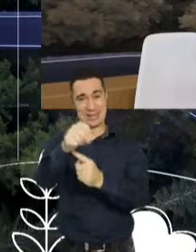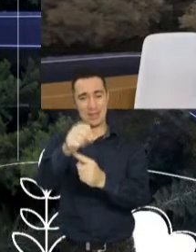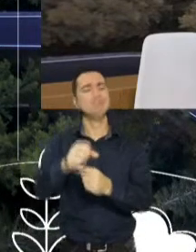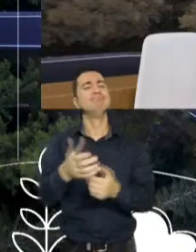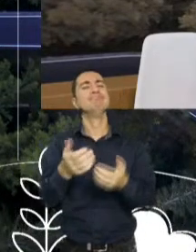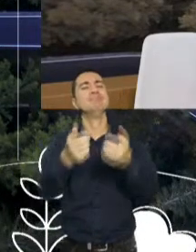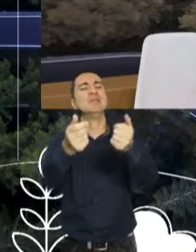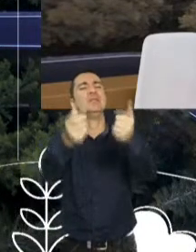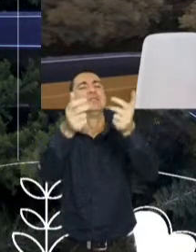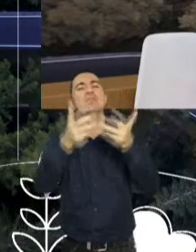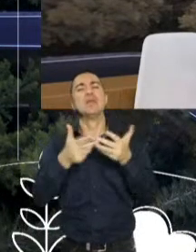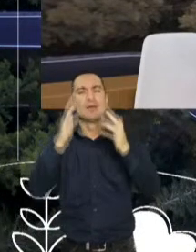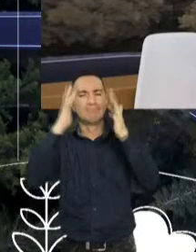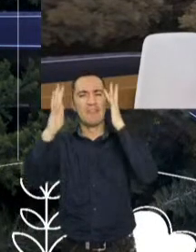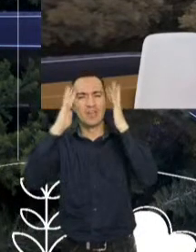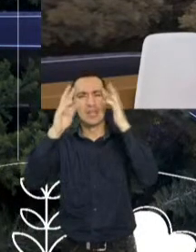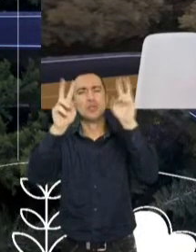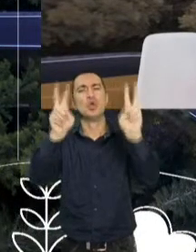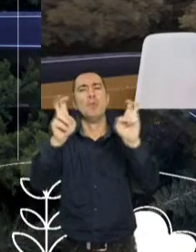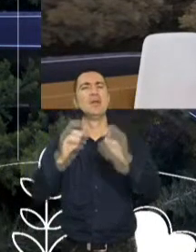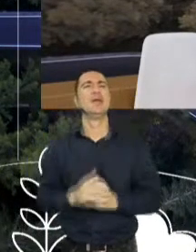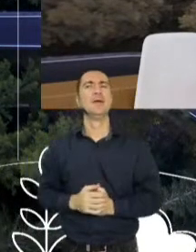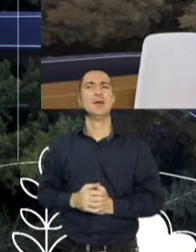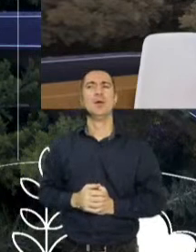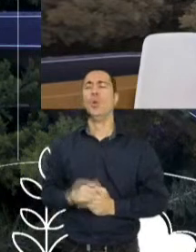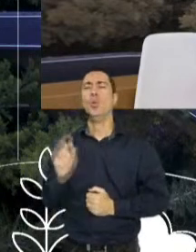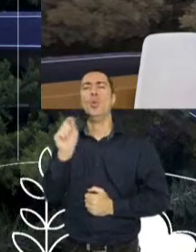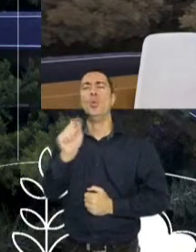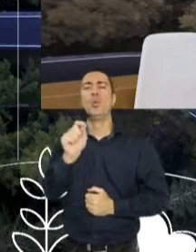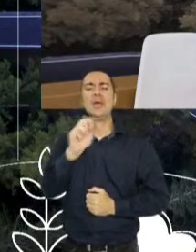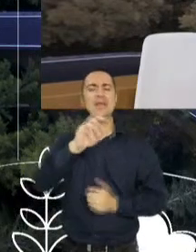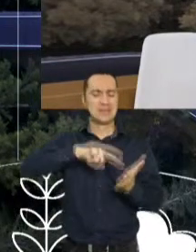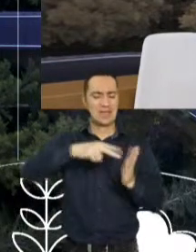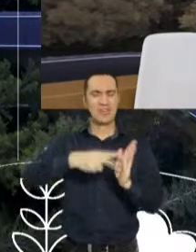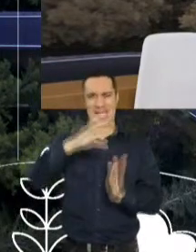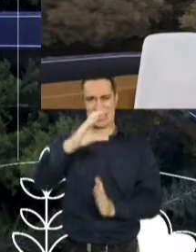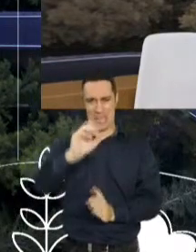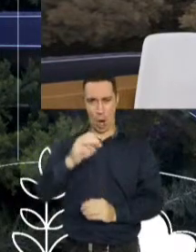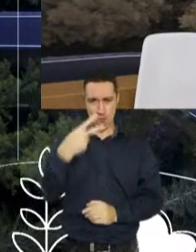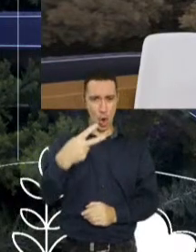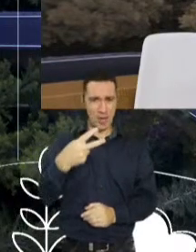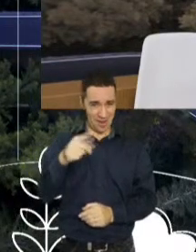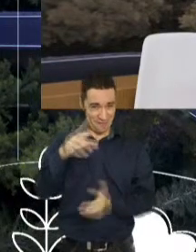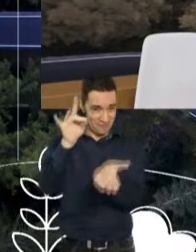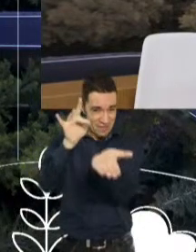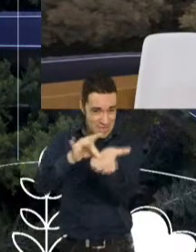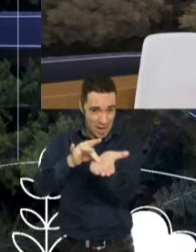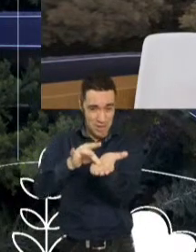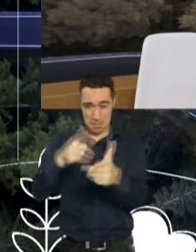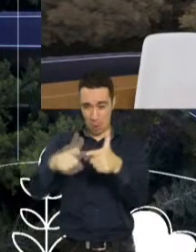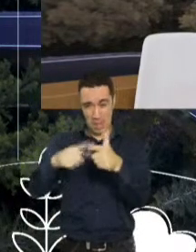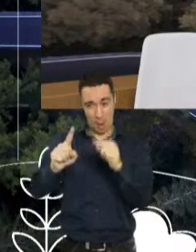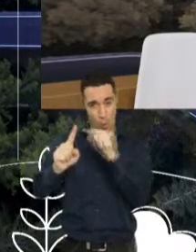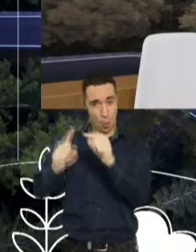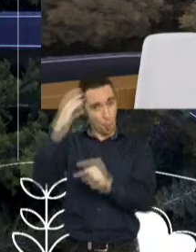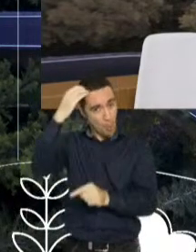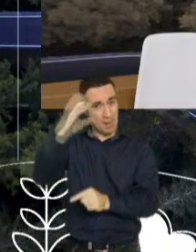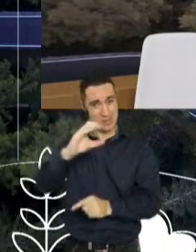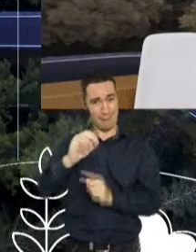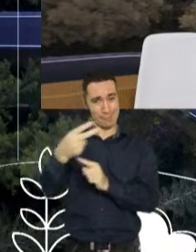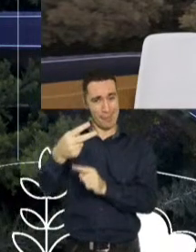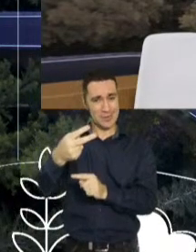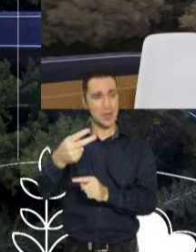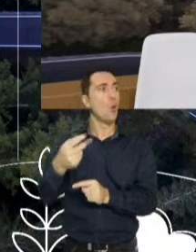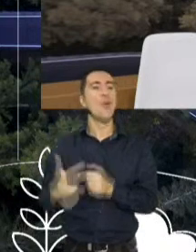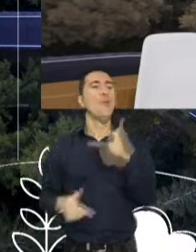Você poderia refletir, falar um pouco sobre o que é o CO2? Ele é realmente o verdadeiro vilão? Tem